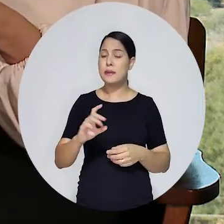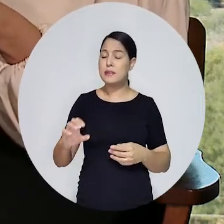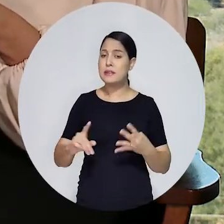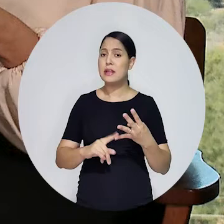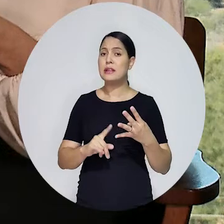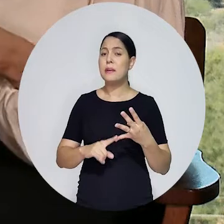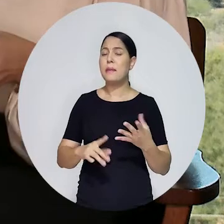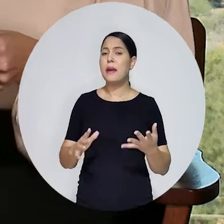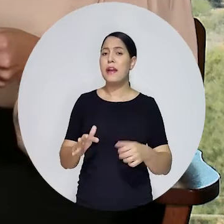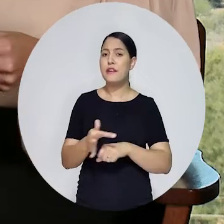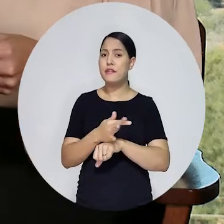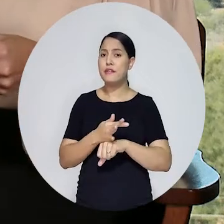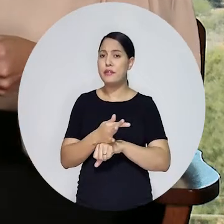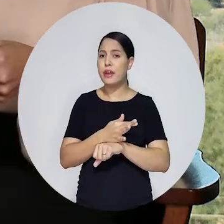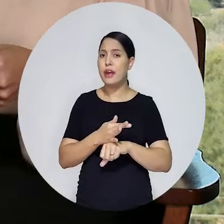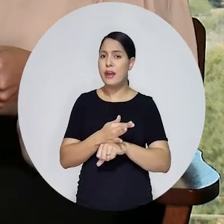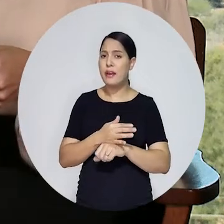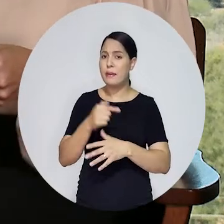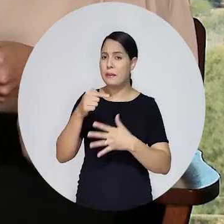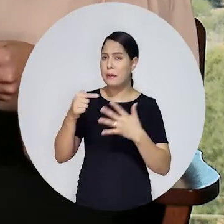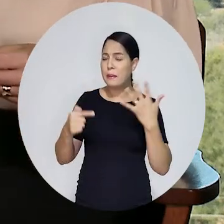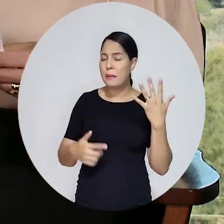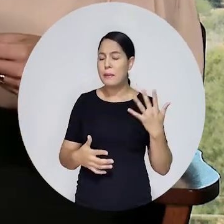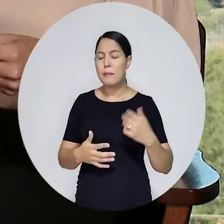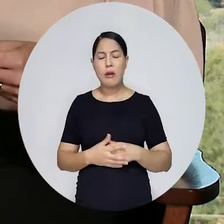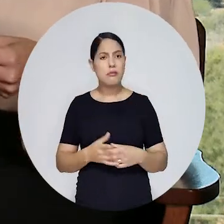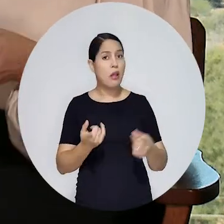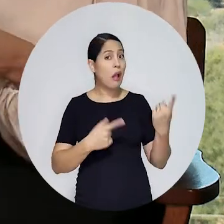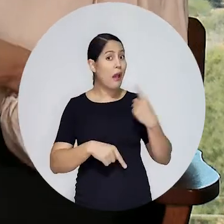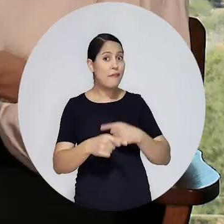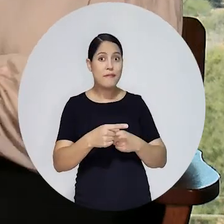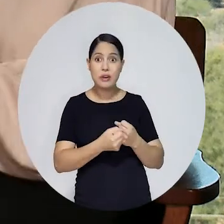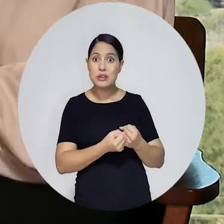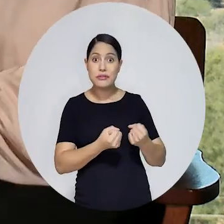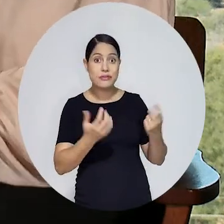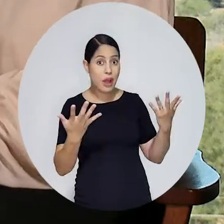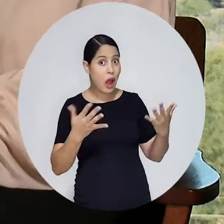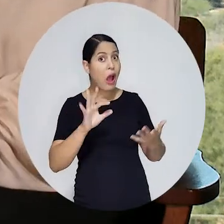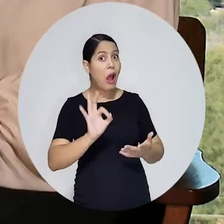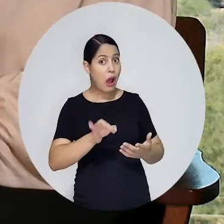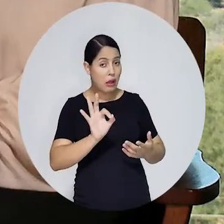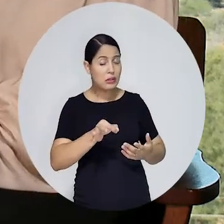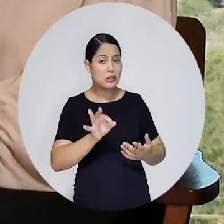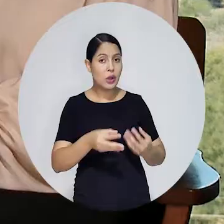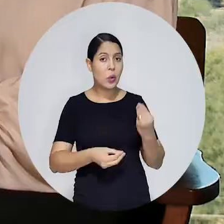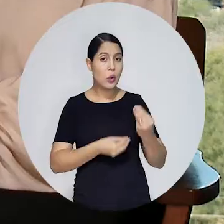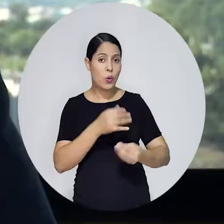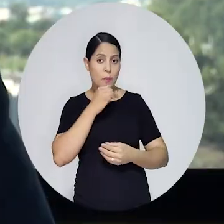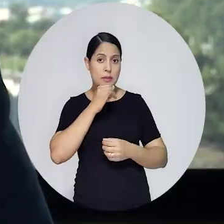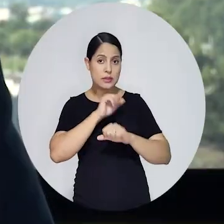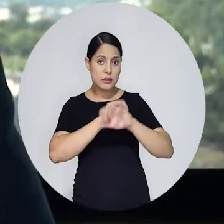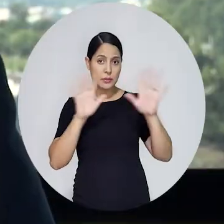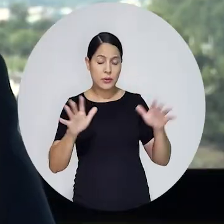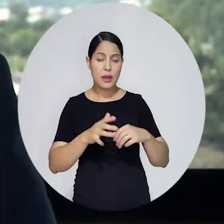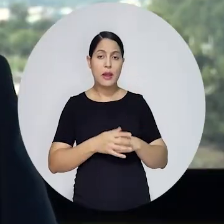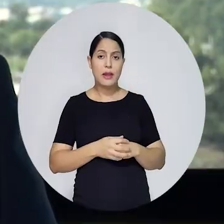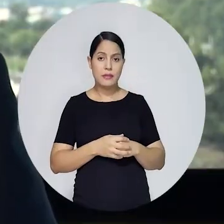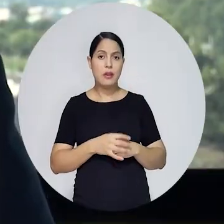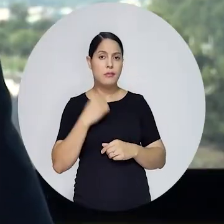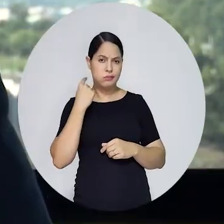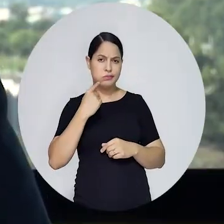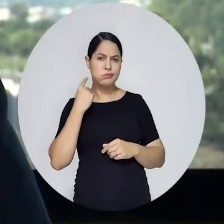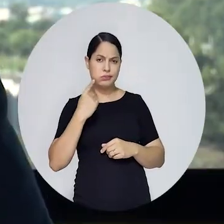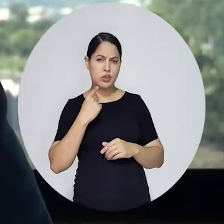Código de Processo Civil, a questão das férias, né, para os advogados. Exatamente, são muitos os avanços, né? Essa questão das férias